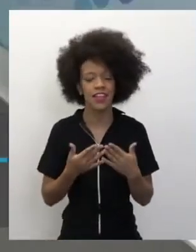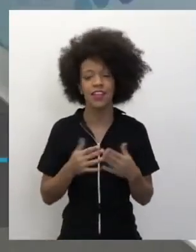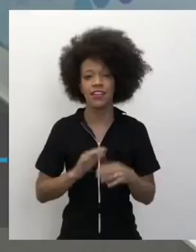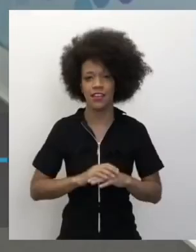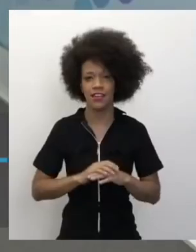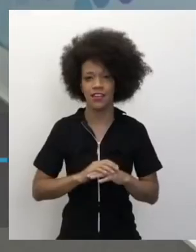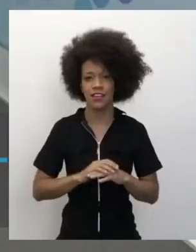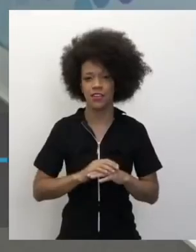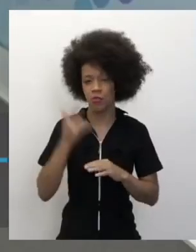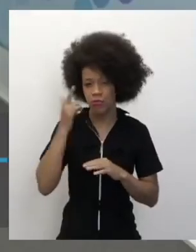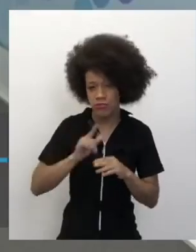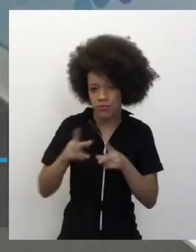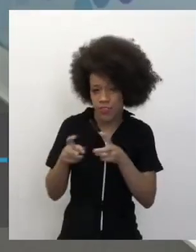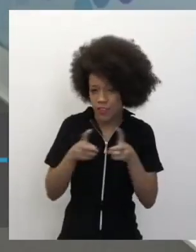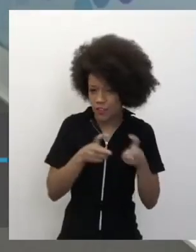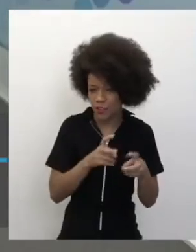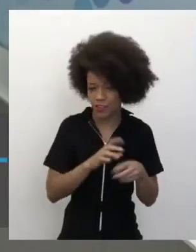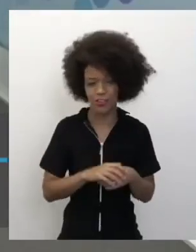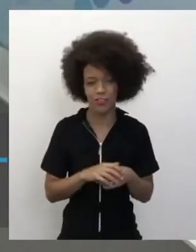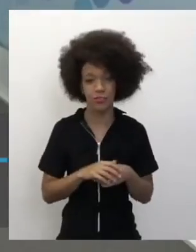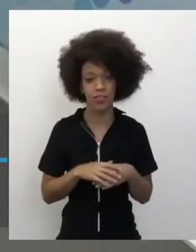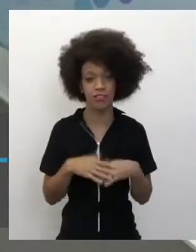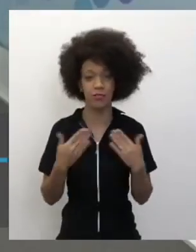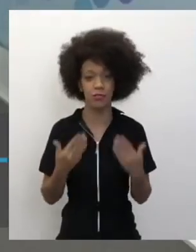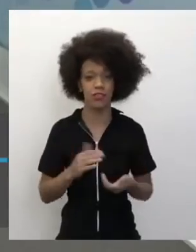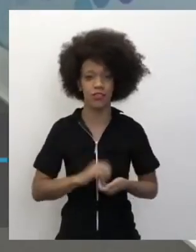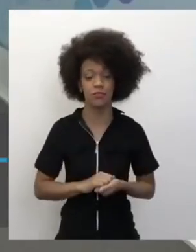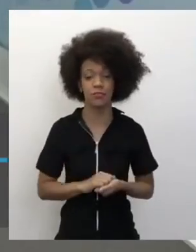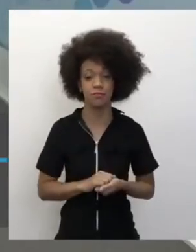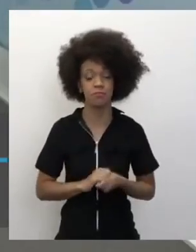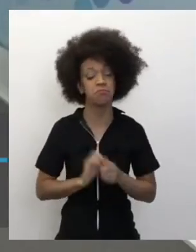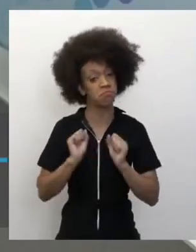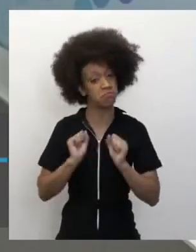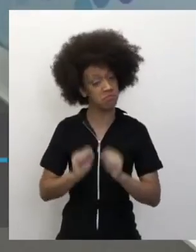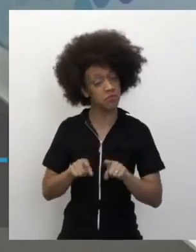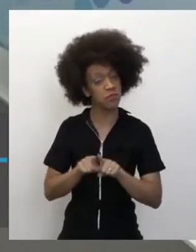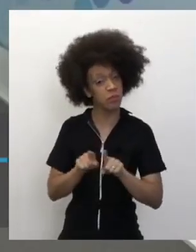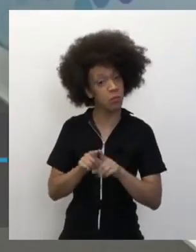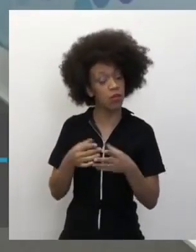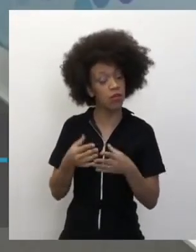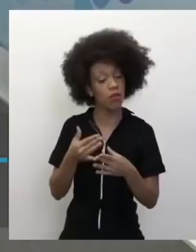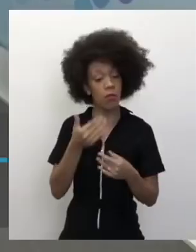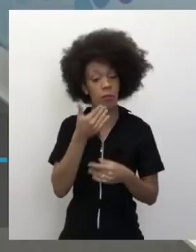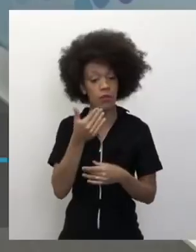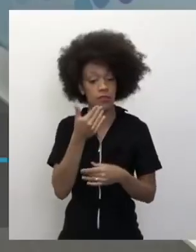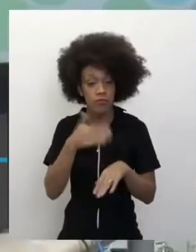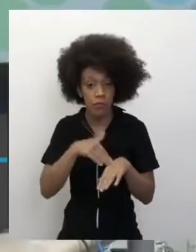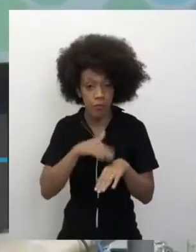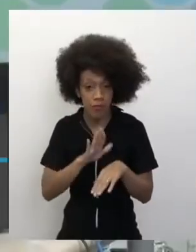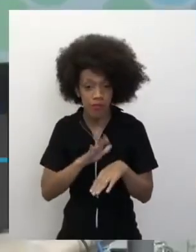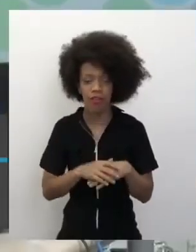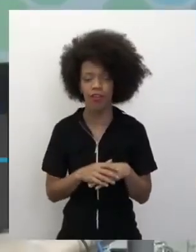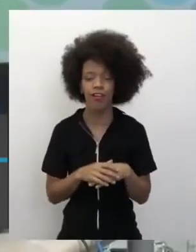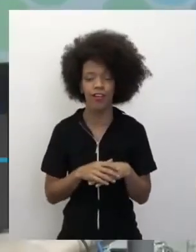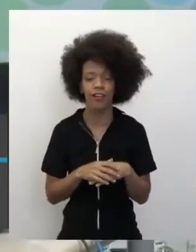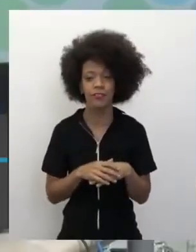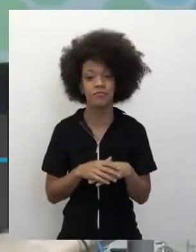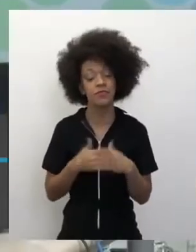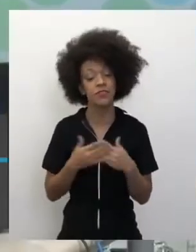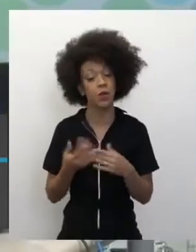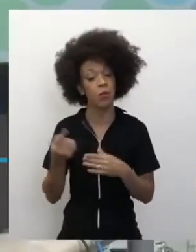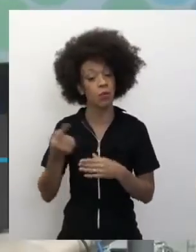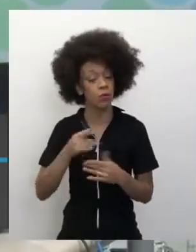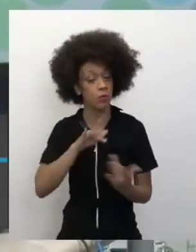né? Quem que está narrando? Pode ser que eu esteja pedindo demais para quem está tendo um